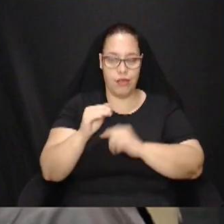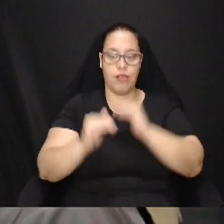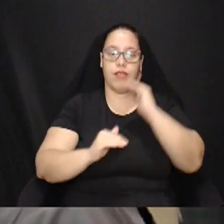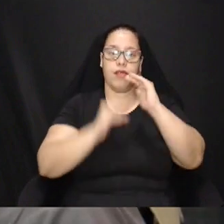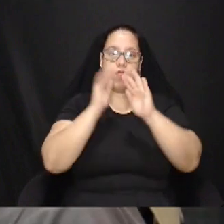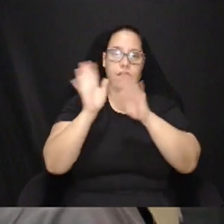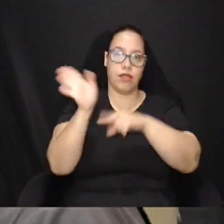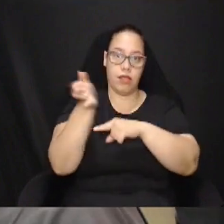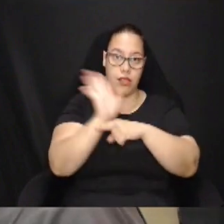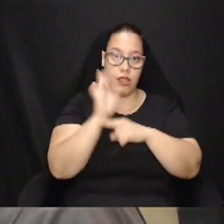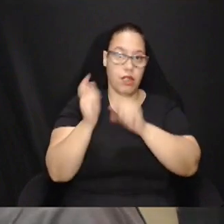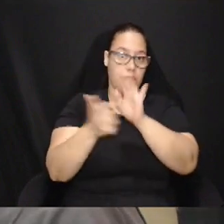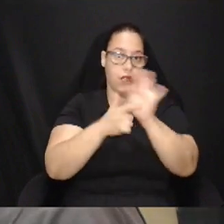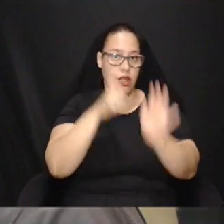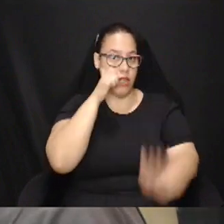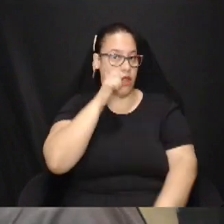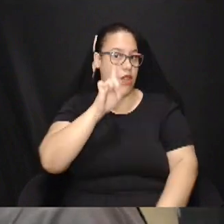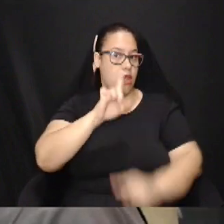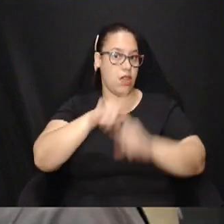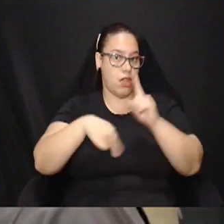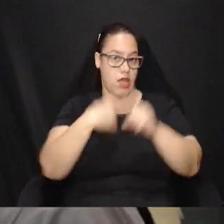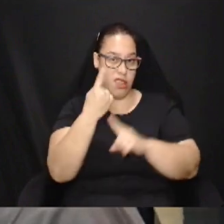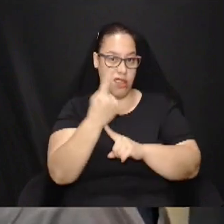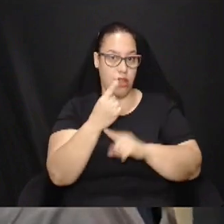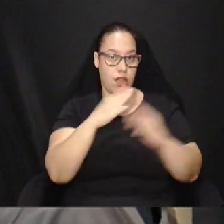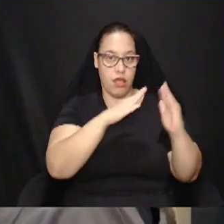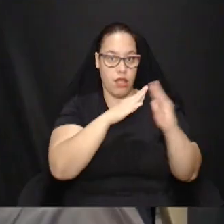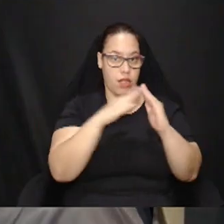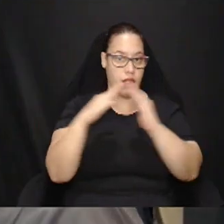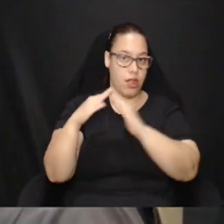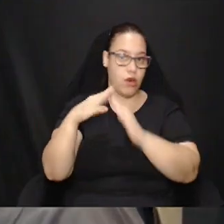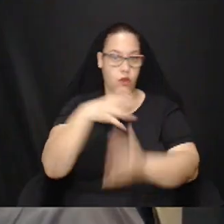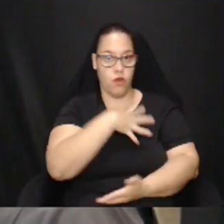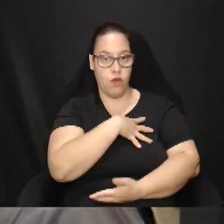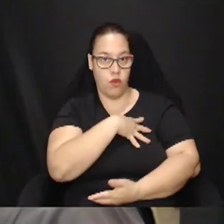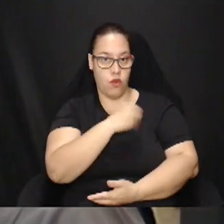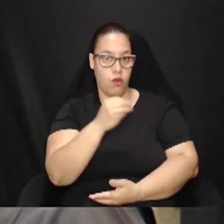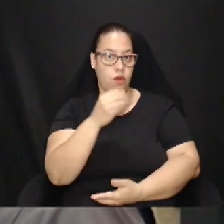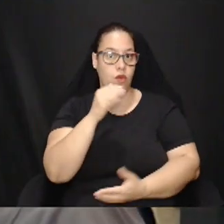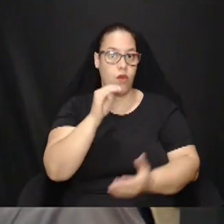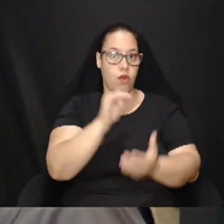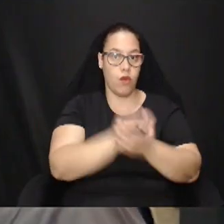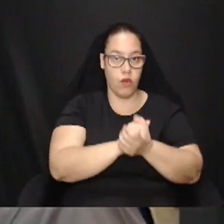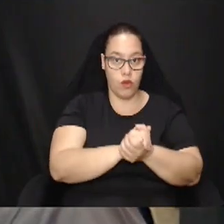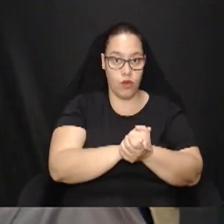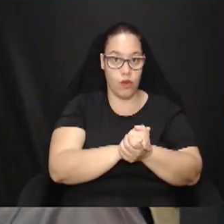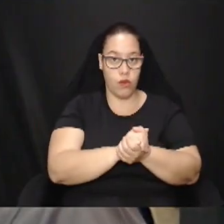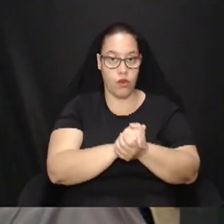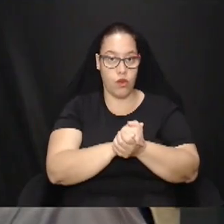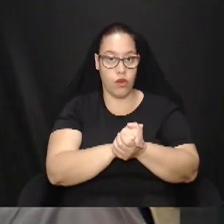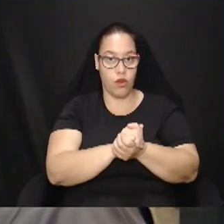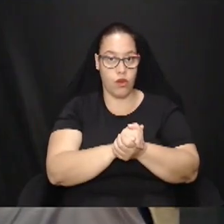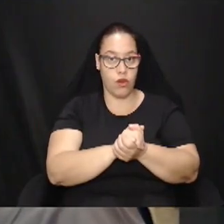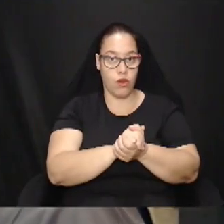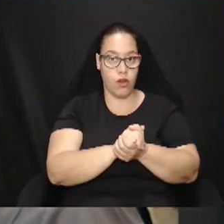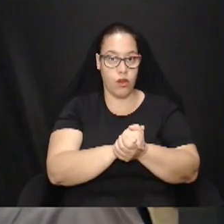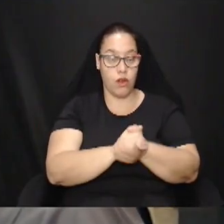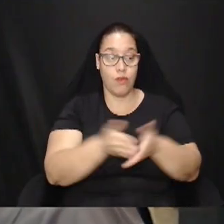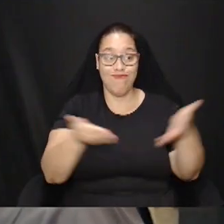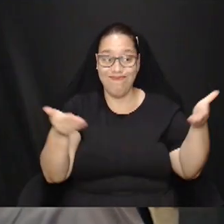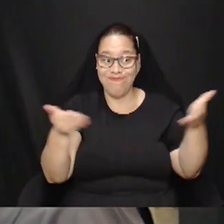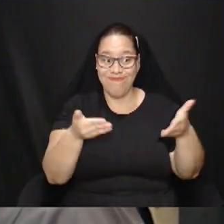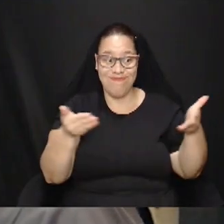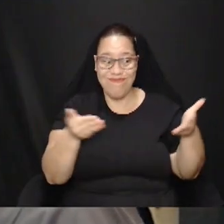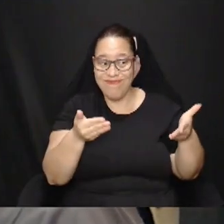que seria uma mulher bem-sucedida, que ela teria casa, filhos, um marido e tal. E aí a gente tem um movimento acontecendo agora em que o